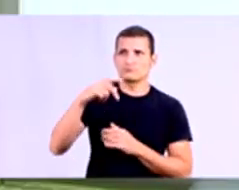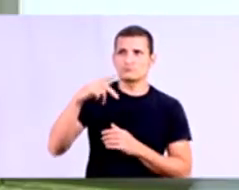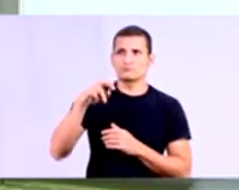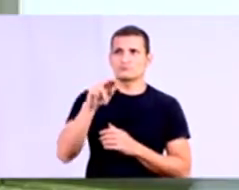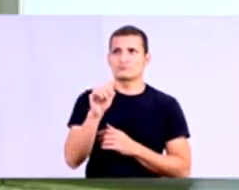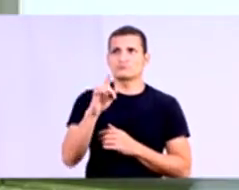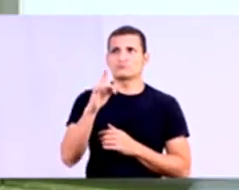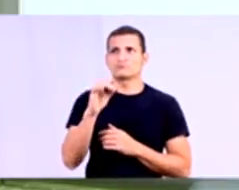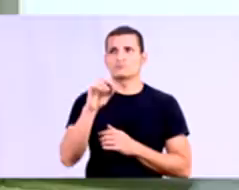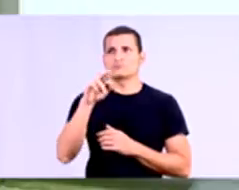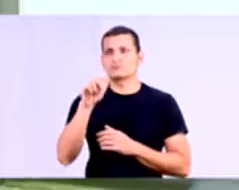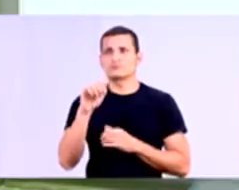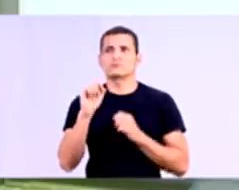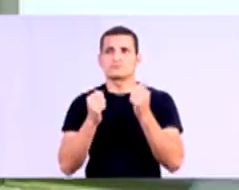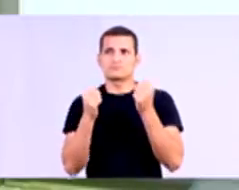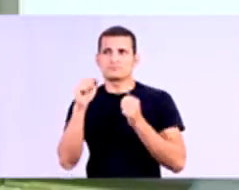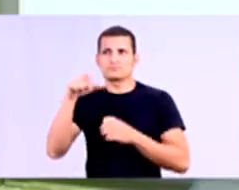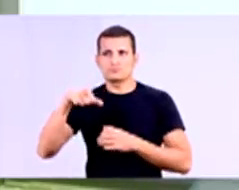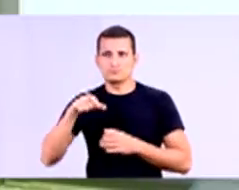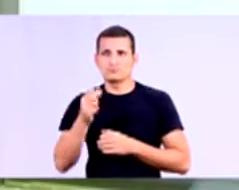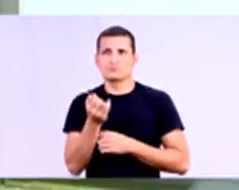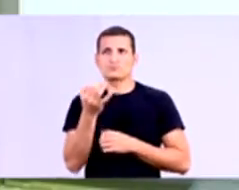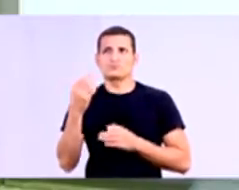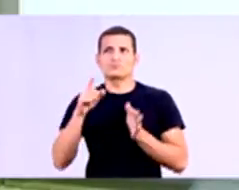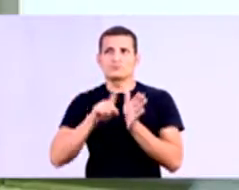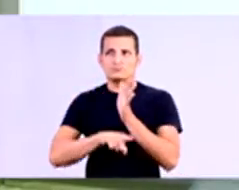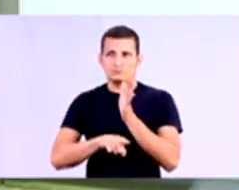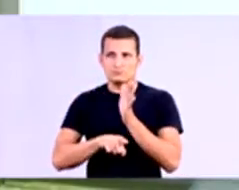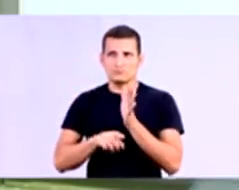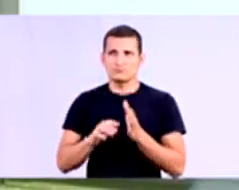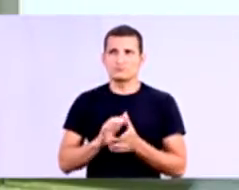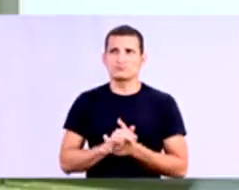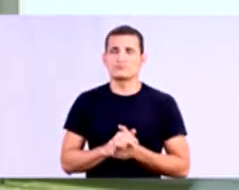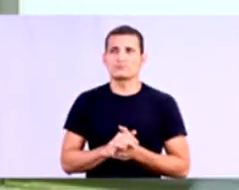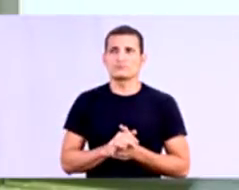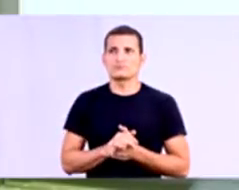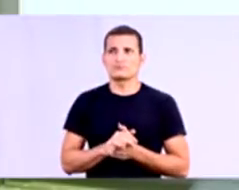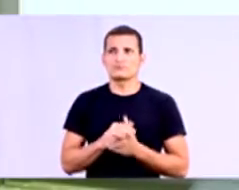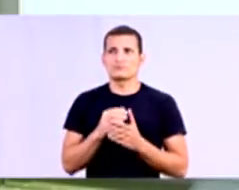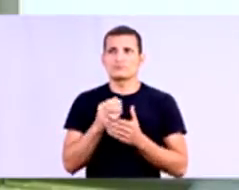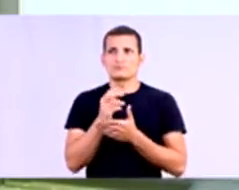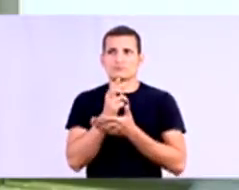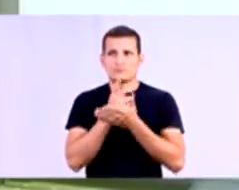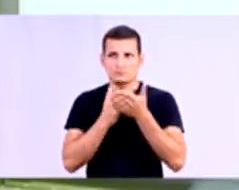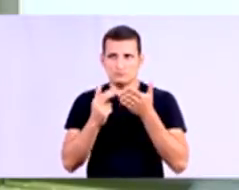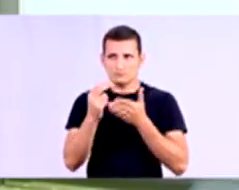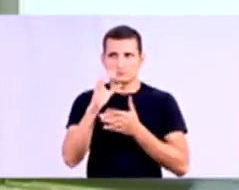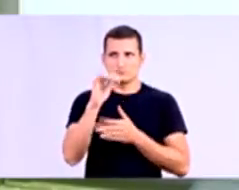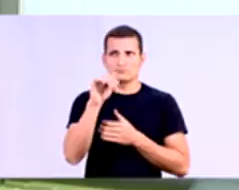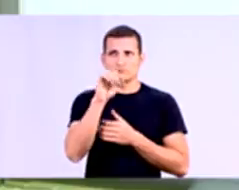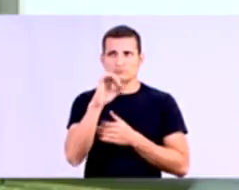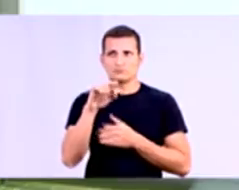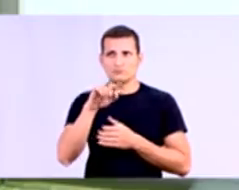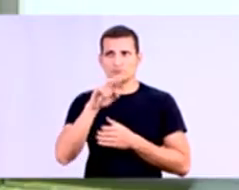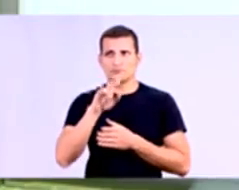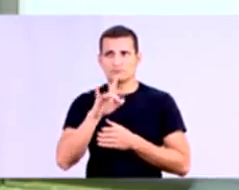para saber quanto isso vai ser descontado. Enfim, né, o diagrama de caso de uso é ele que vai determinar quais